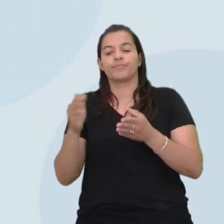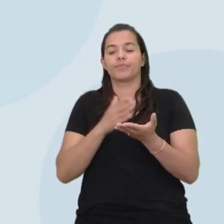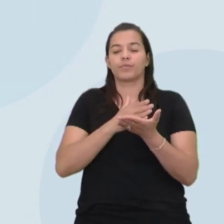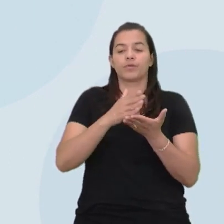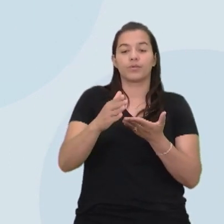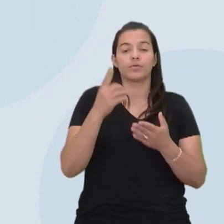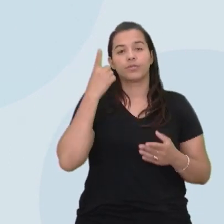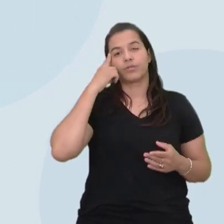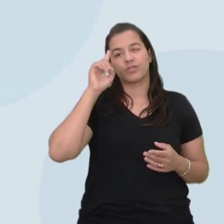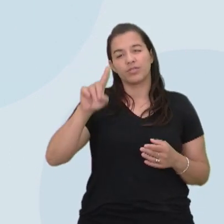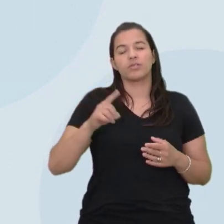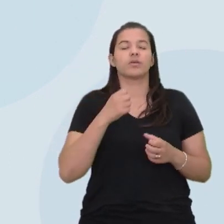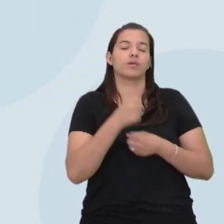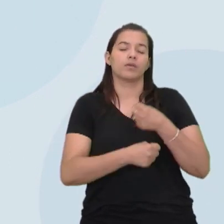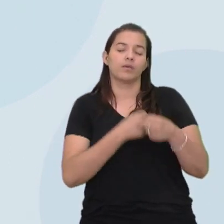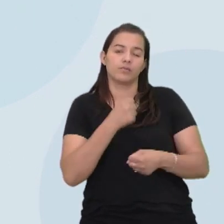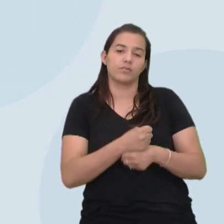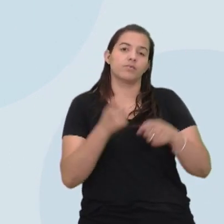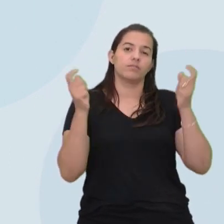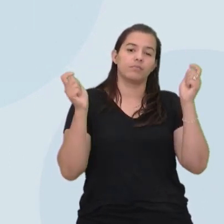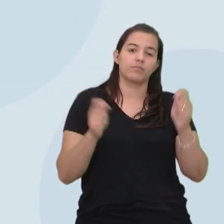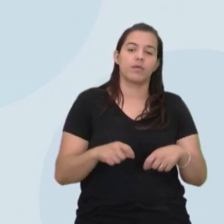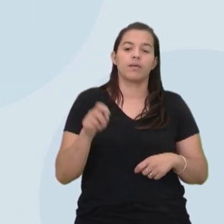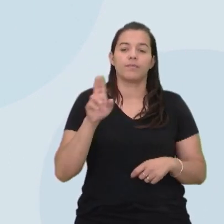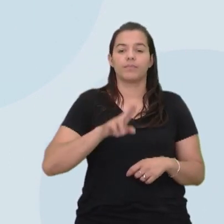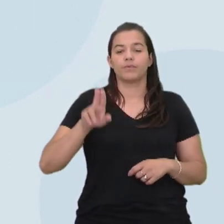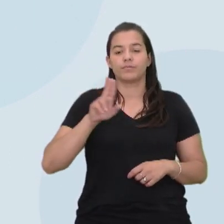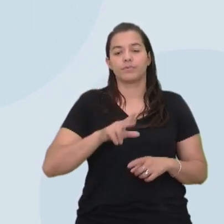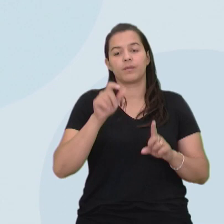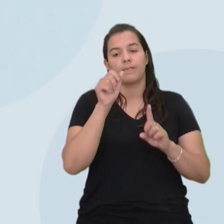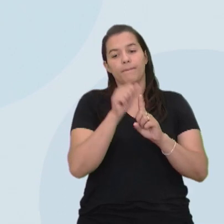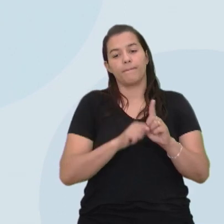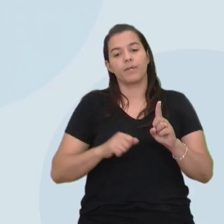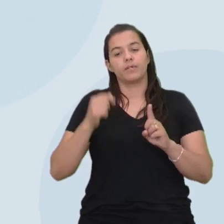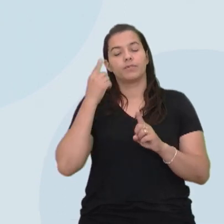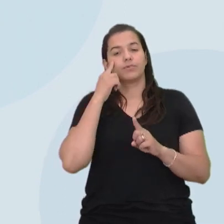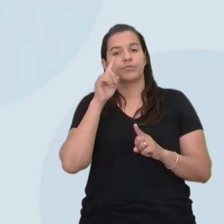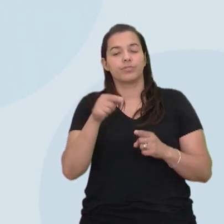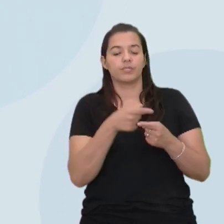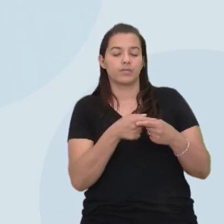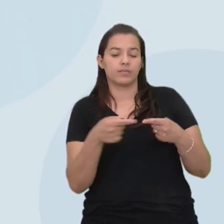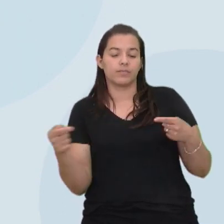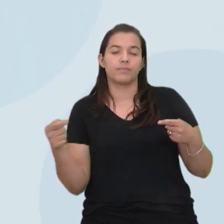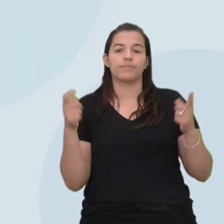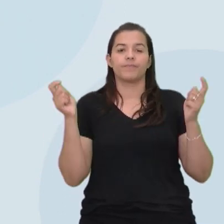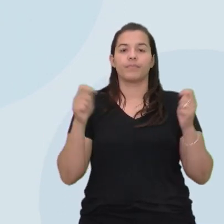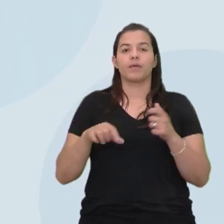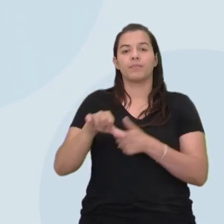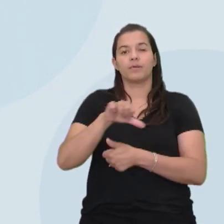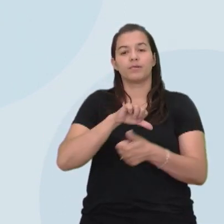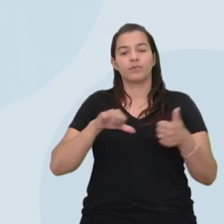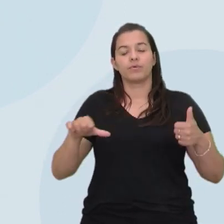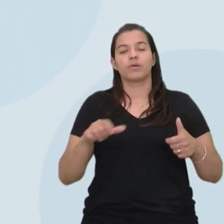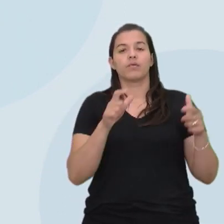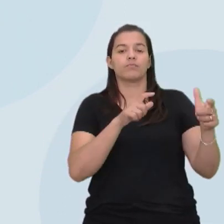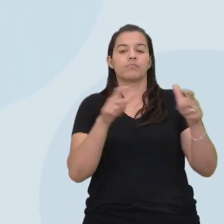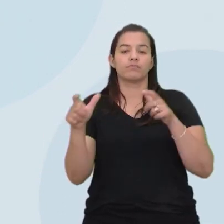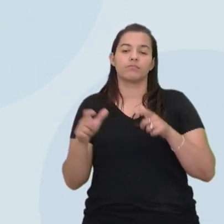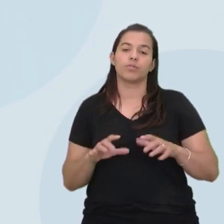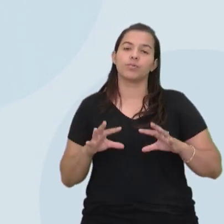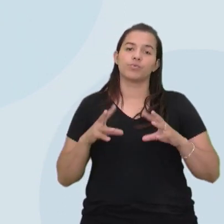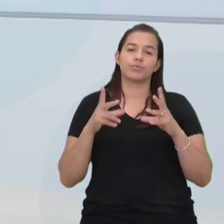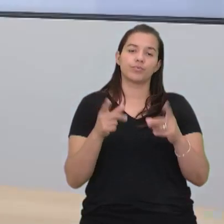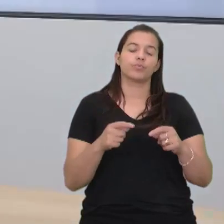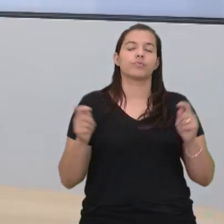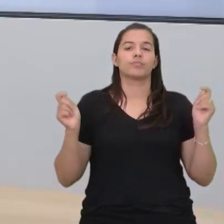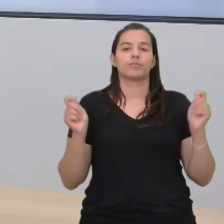você pode usar dias, anos aqui, ó. Dá para usar ano, mês, dia da semana. Dá para trocar o cenário e o palco. Vocês vão ver tudo isso, a gente